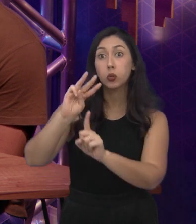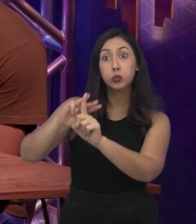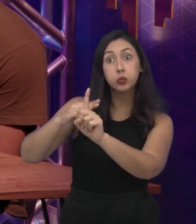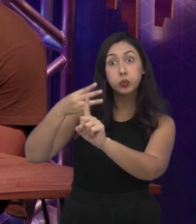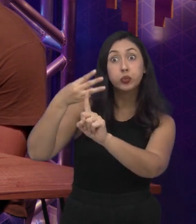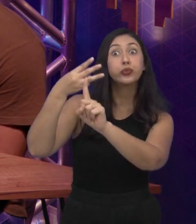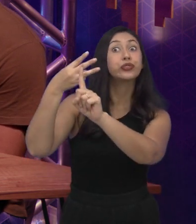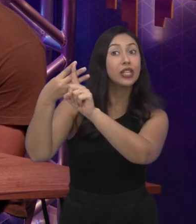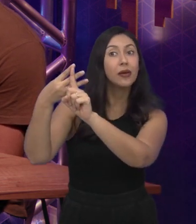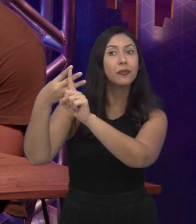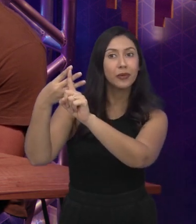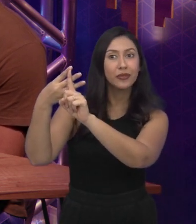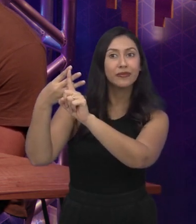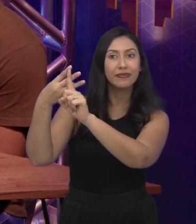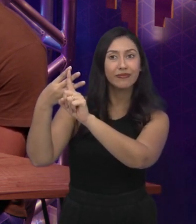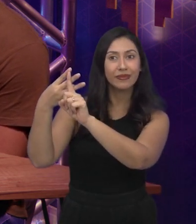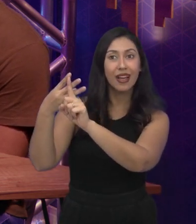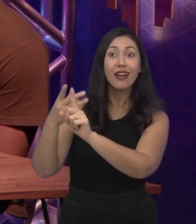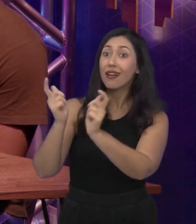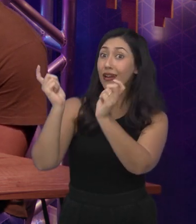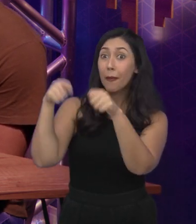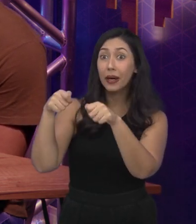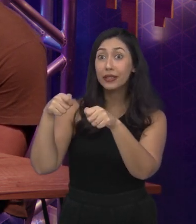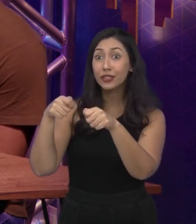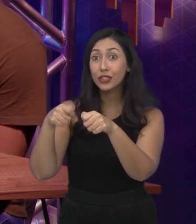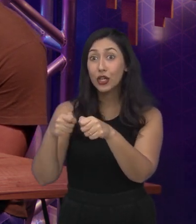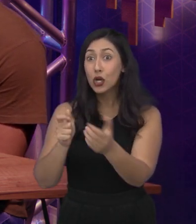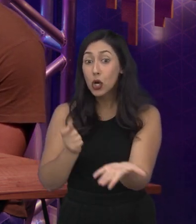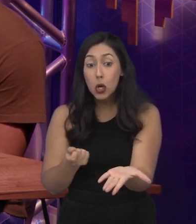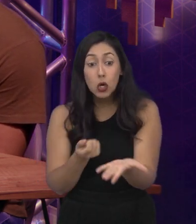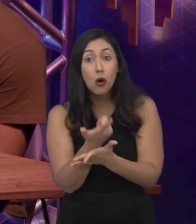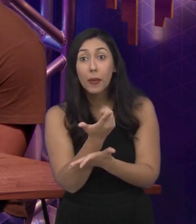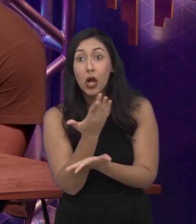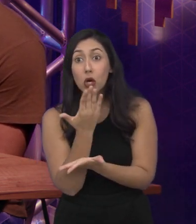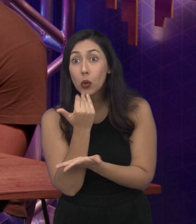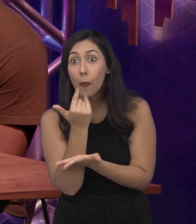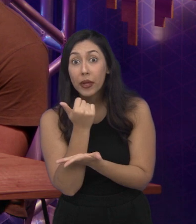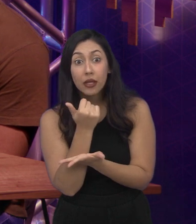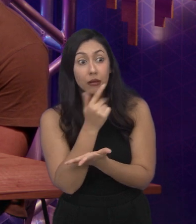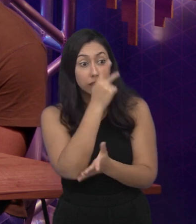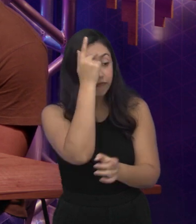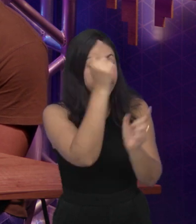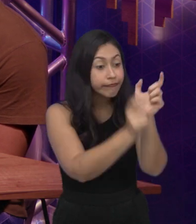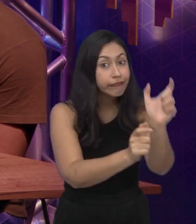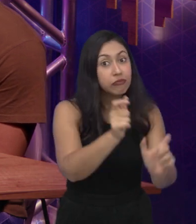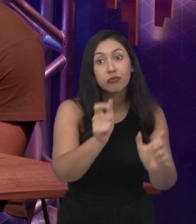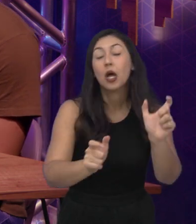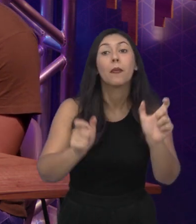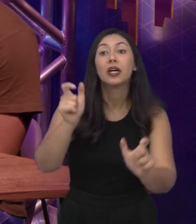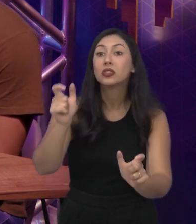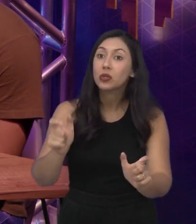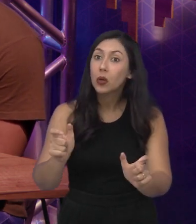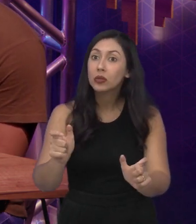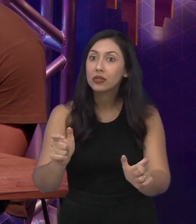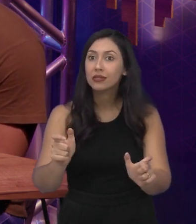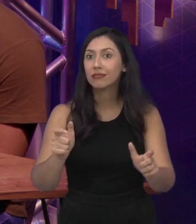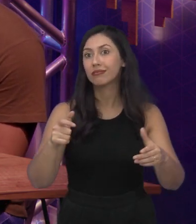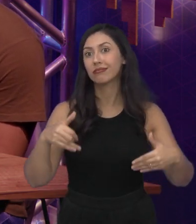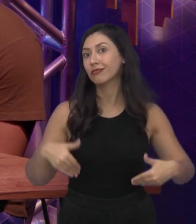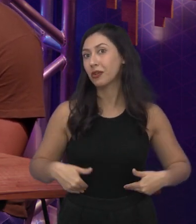vezes mais do que o suficiente para resolver o problema da fome nos maiores países com